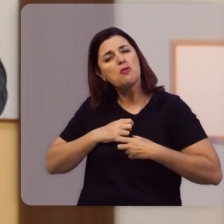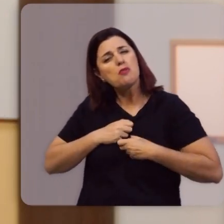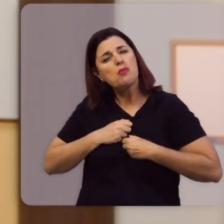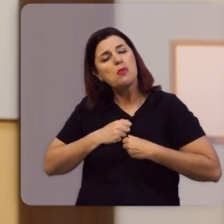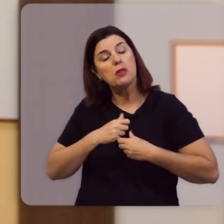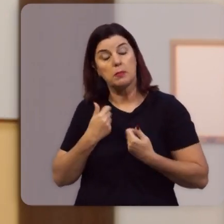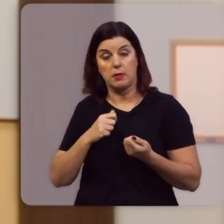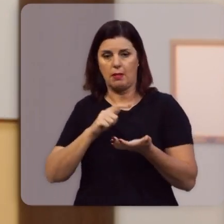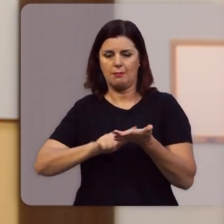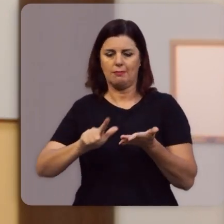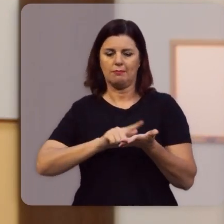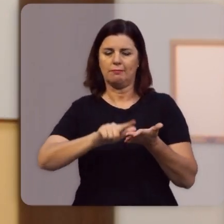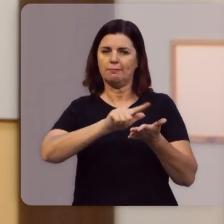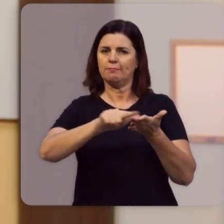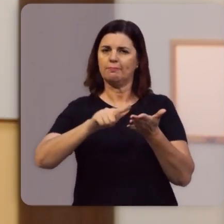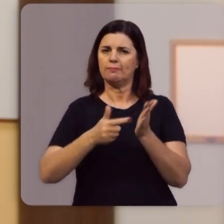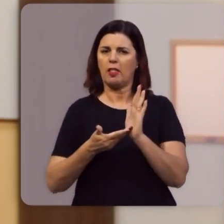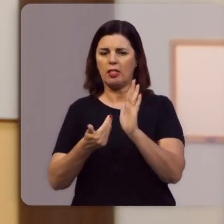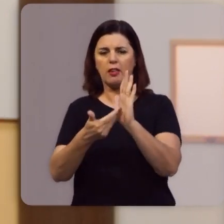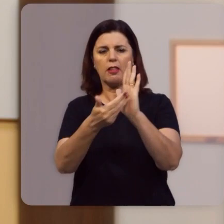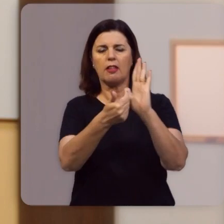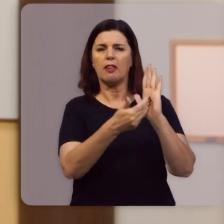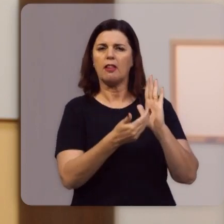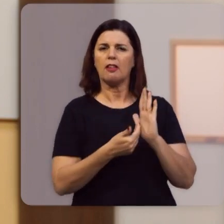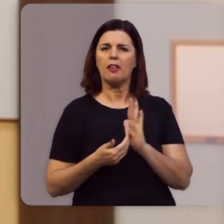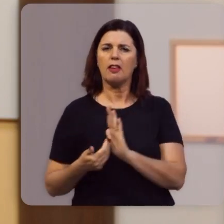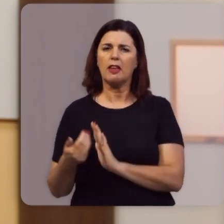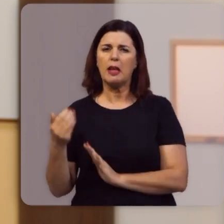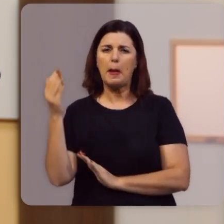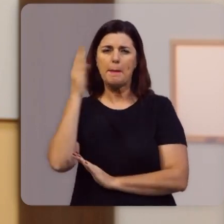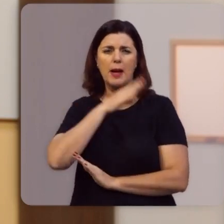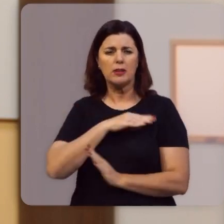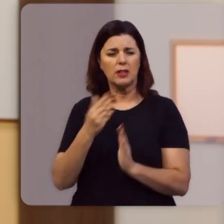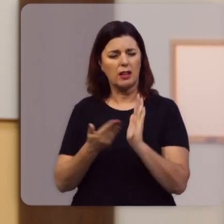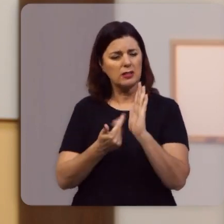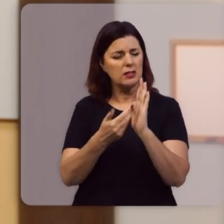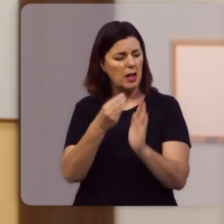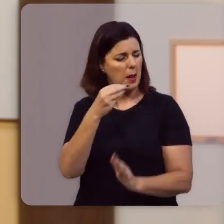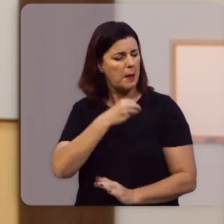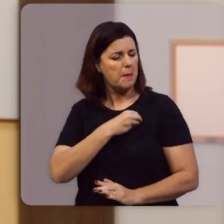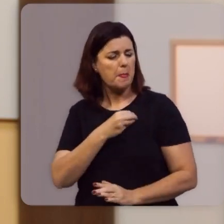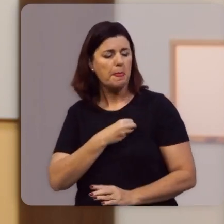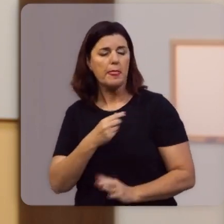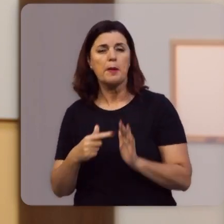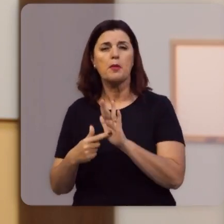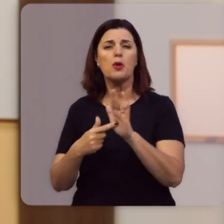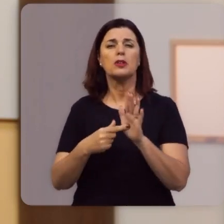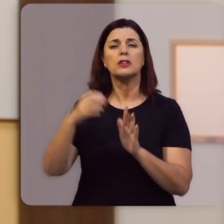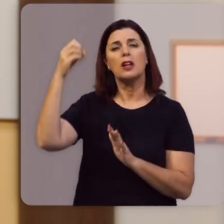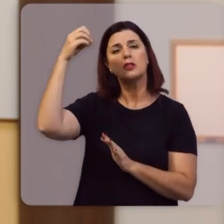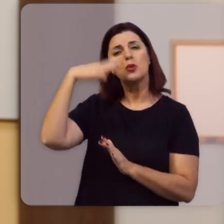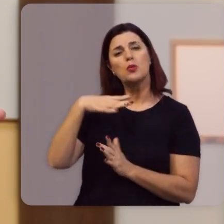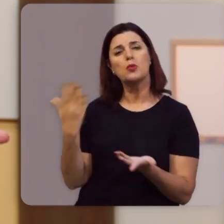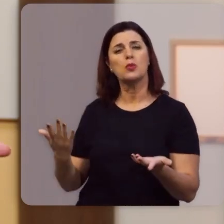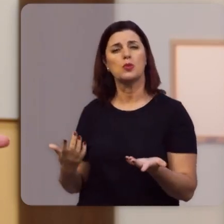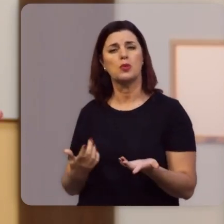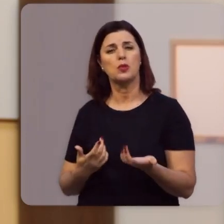uma faxina, é preciso dragar os porões, é preciso trazer à luz o que está